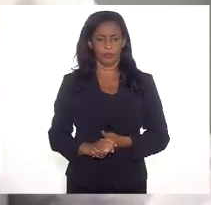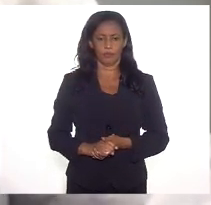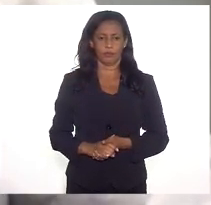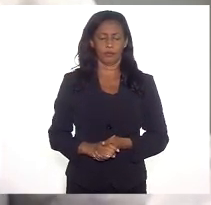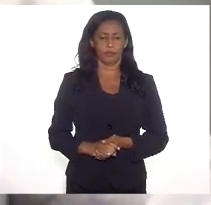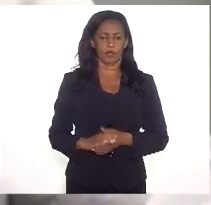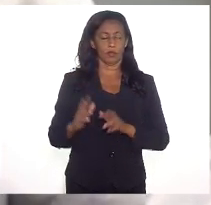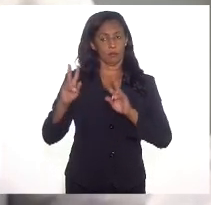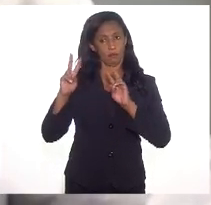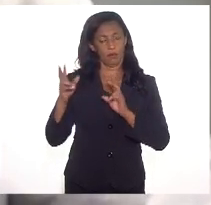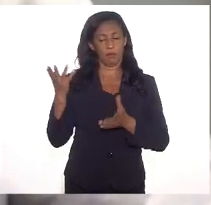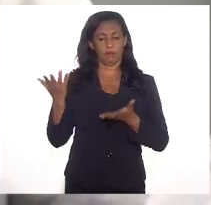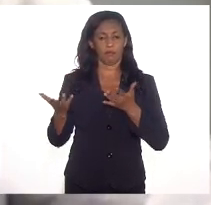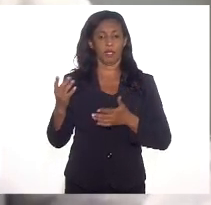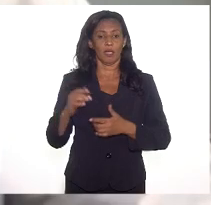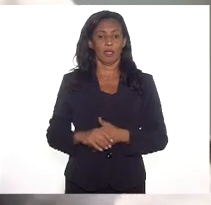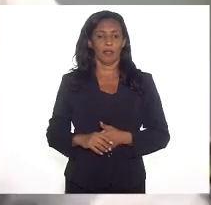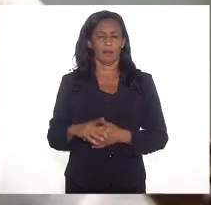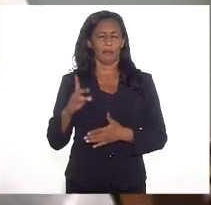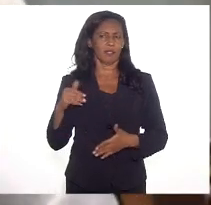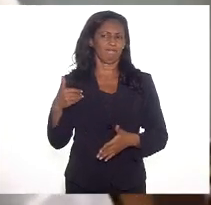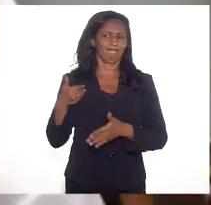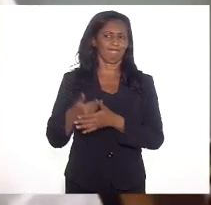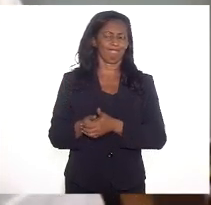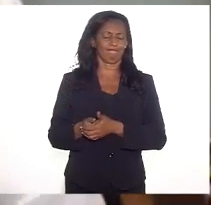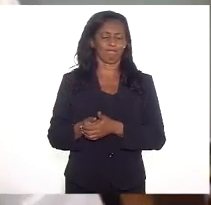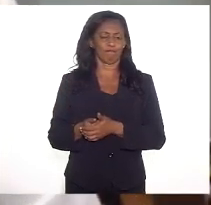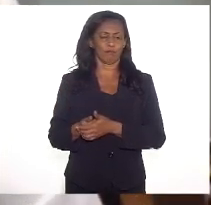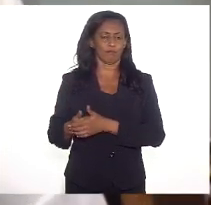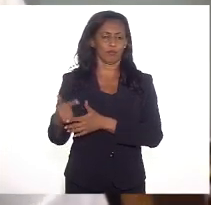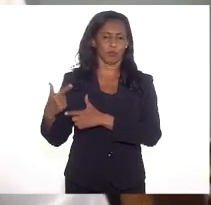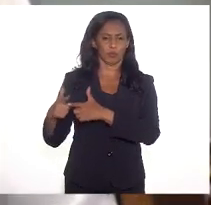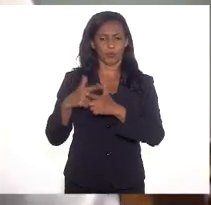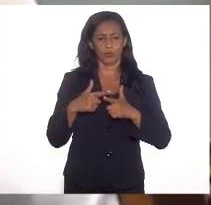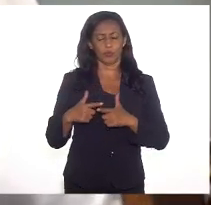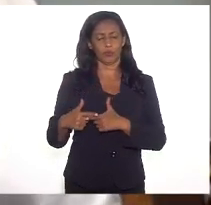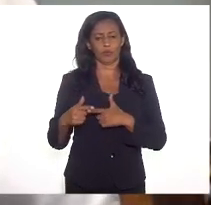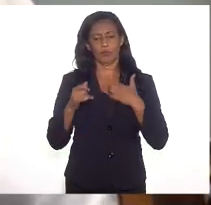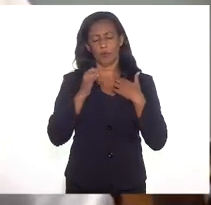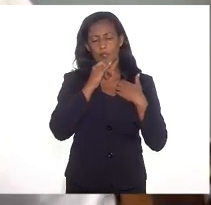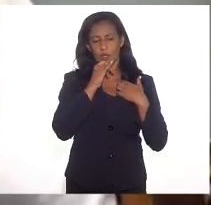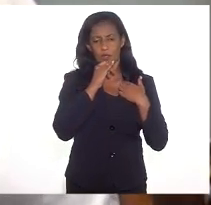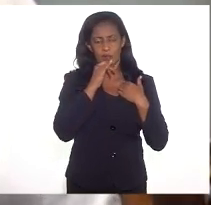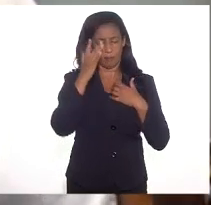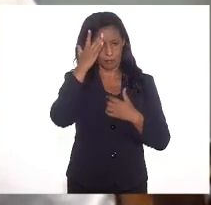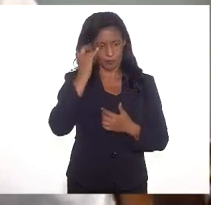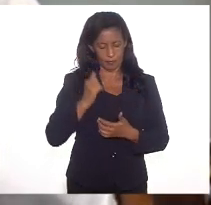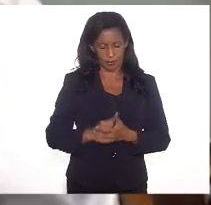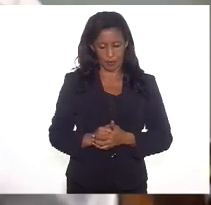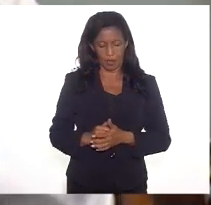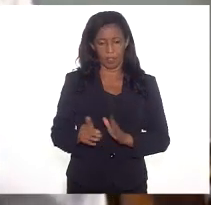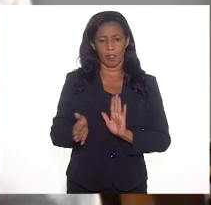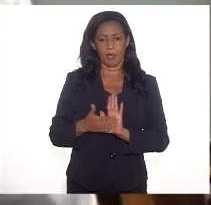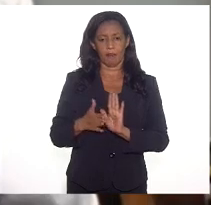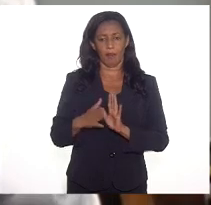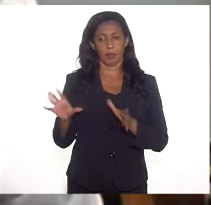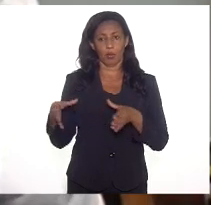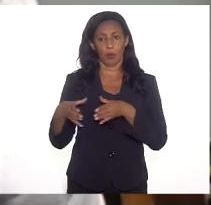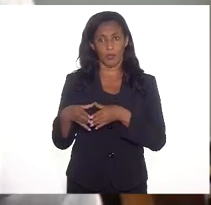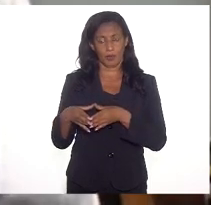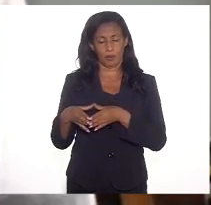relevantes, mas a gente acaba esbarrando numa fronteira muito tênue. Por exemplo, amanhã está na pauta da comissão